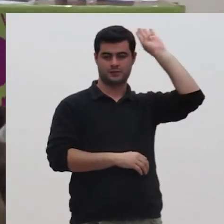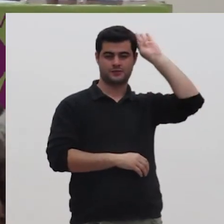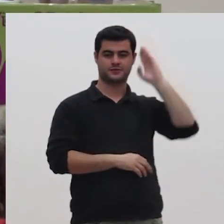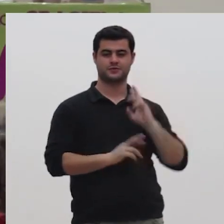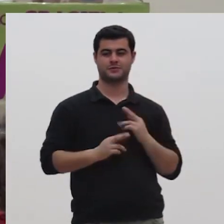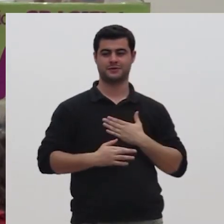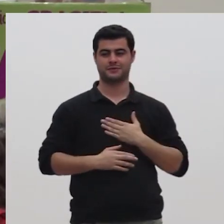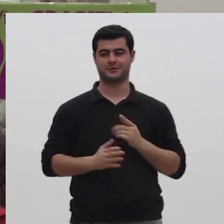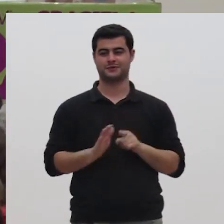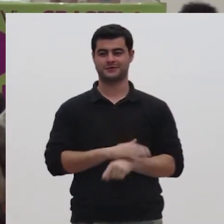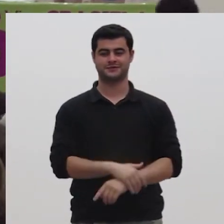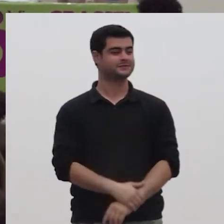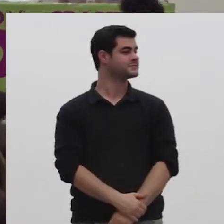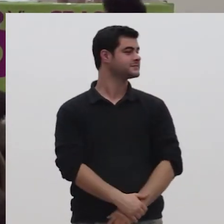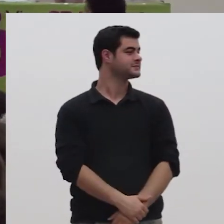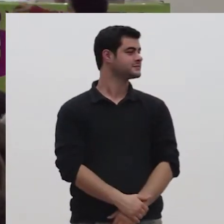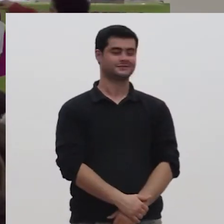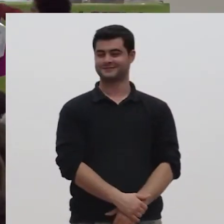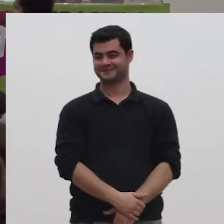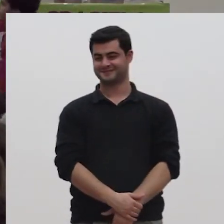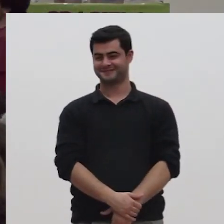aí?